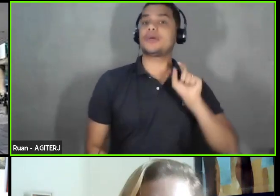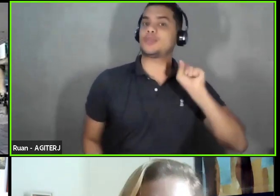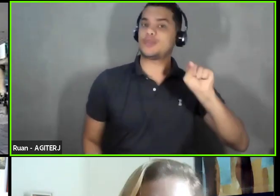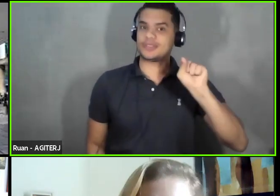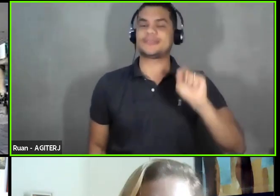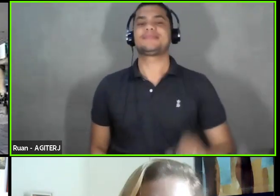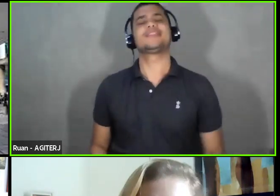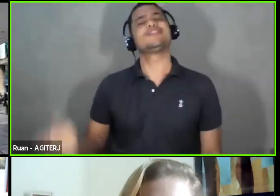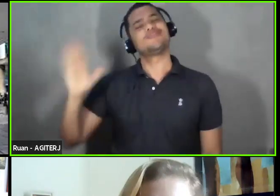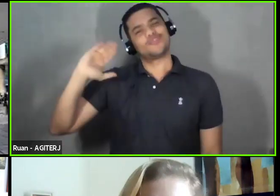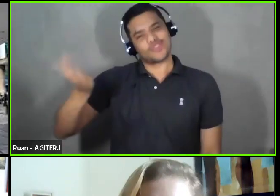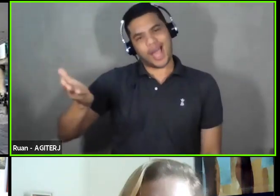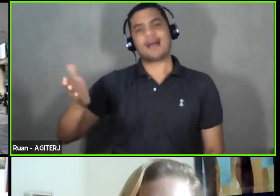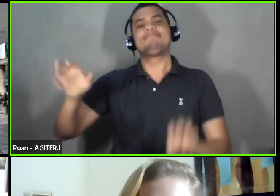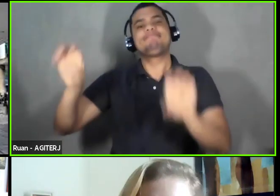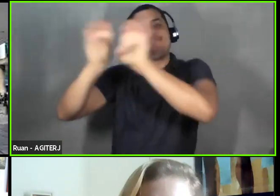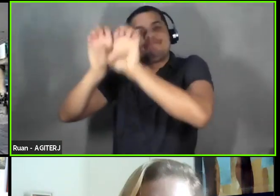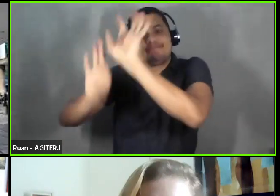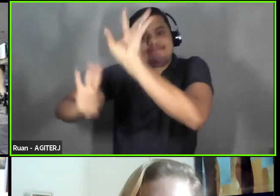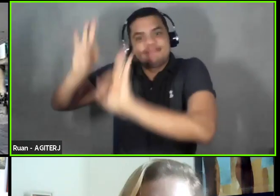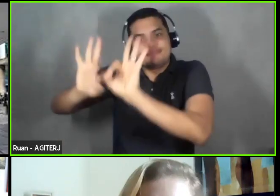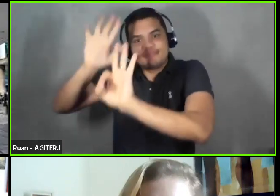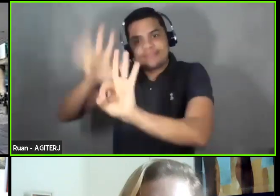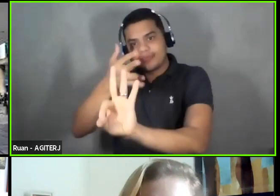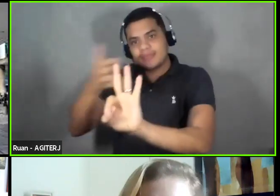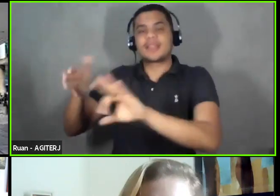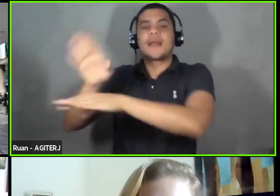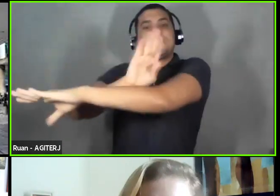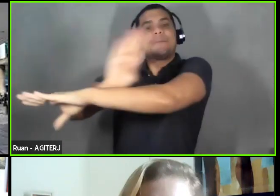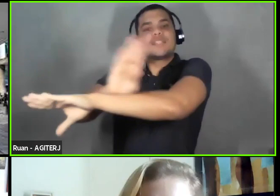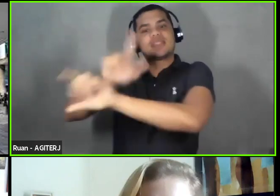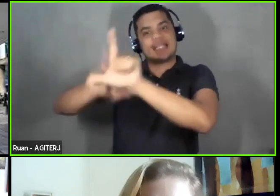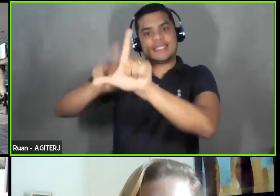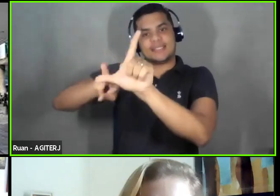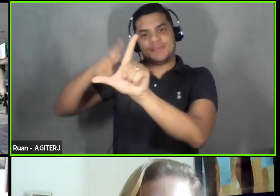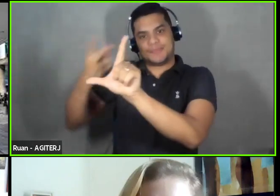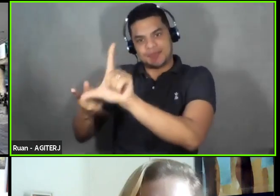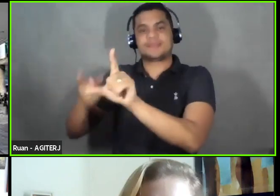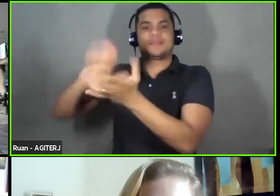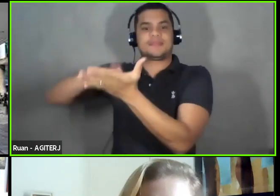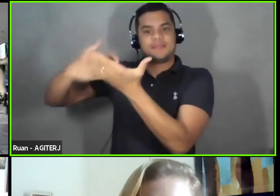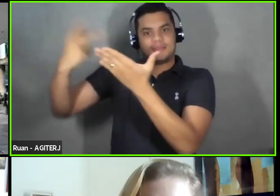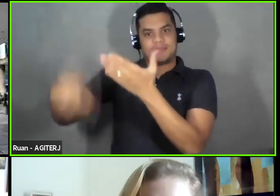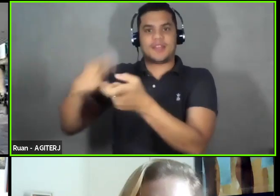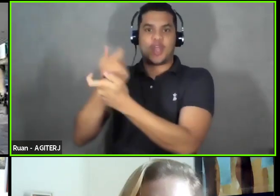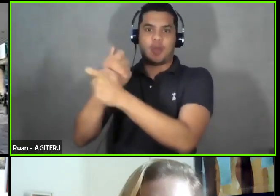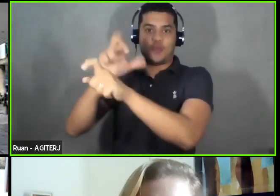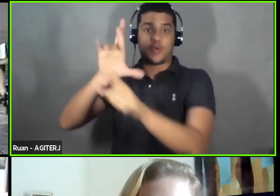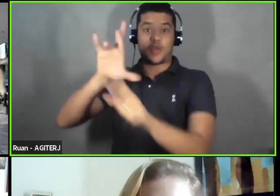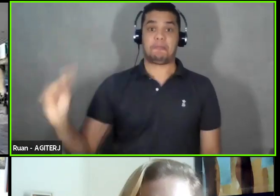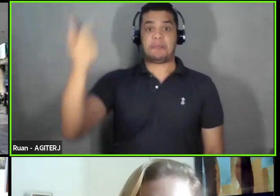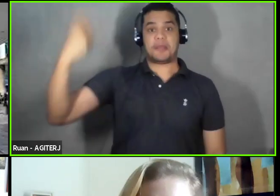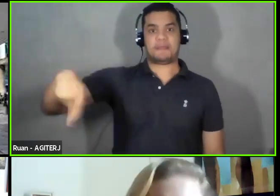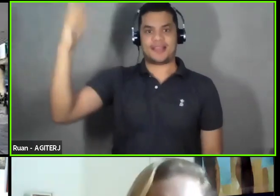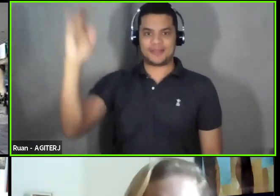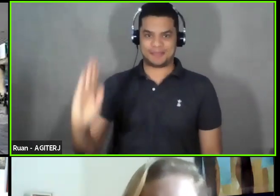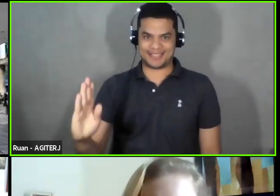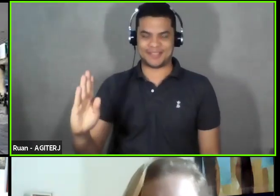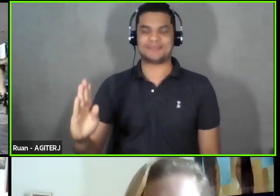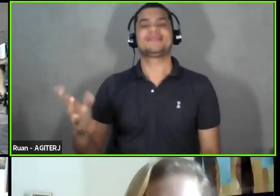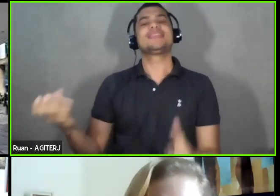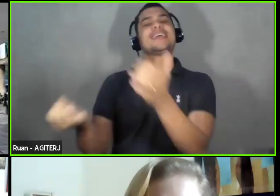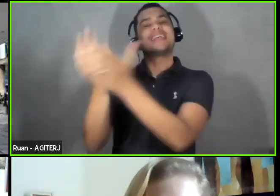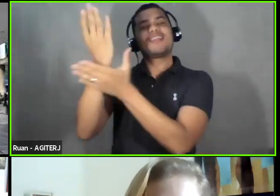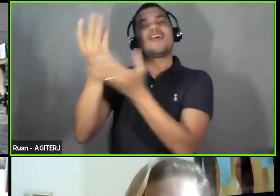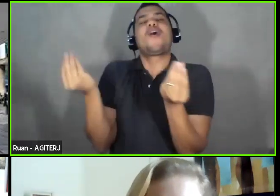mencionada estruturação do Bacharelado em Letras, Tradutor e Intérprete na PUC-Rio, o primeiro do país, né, criado na esteira